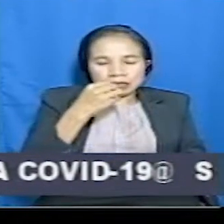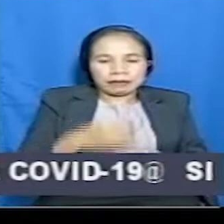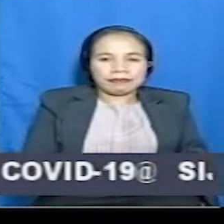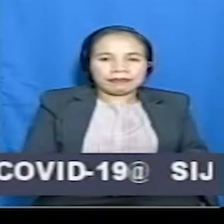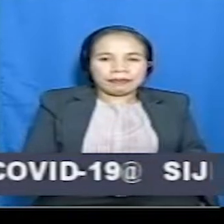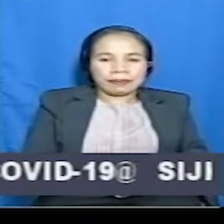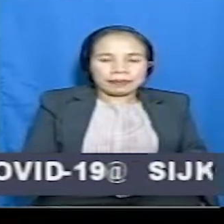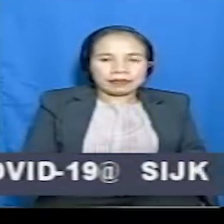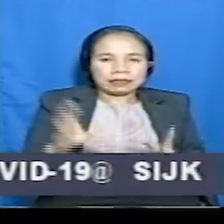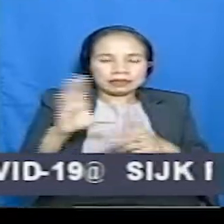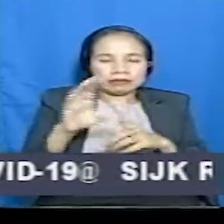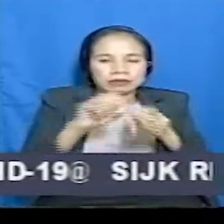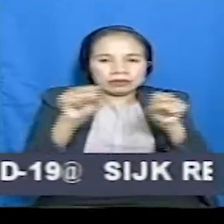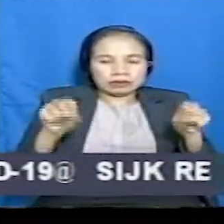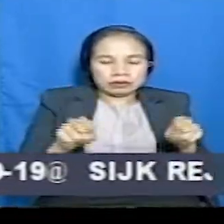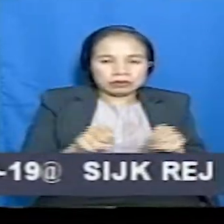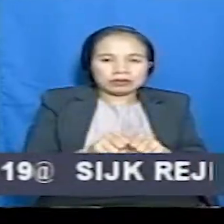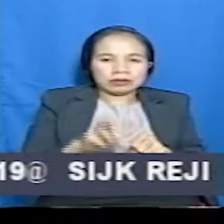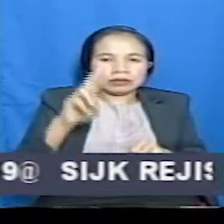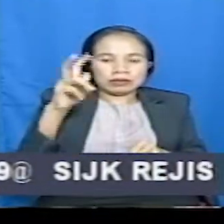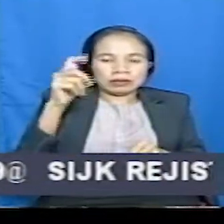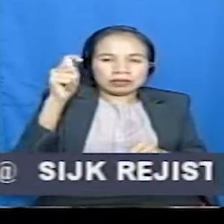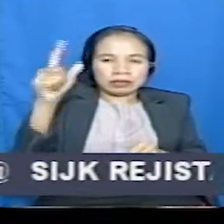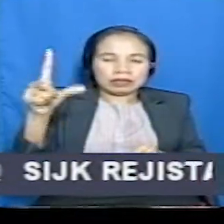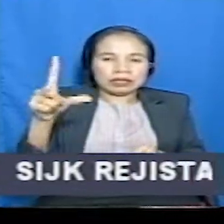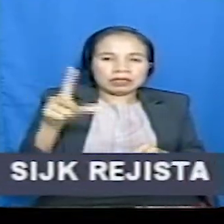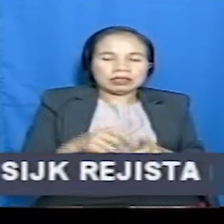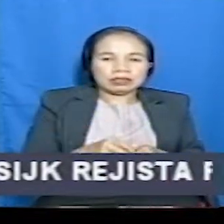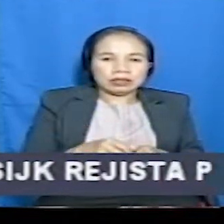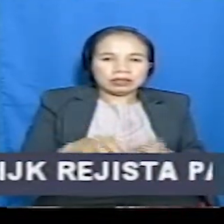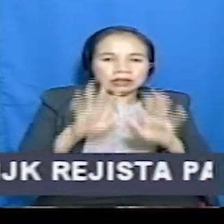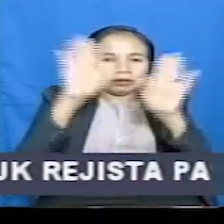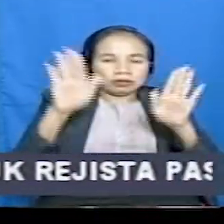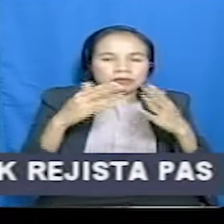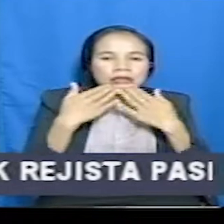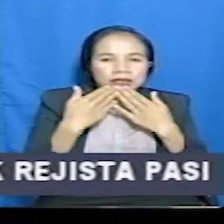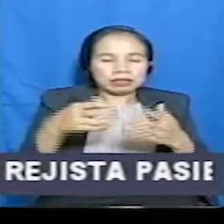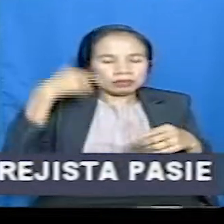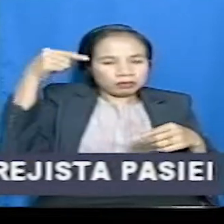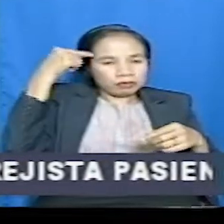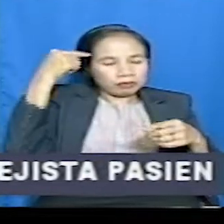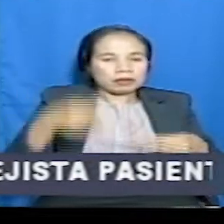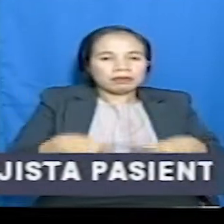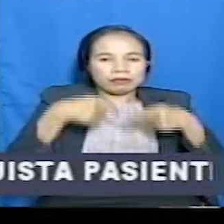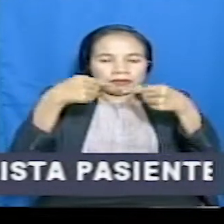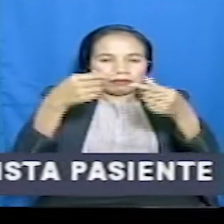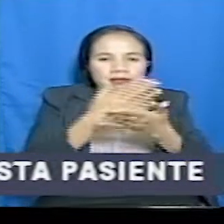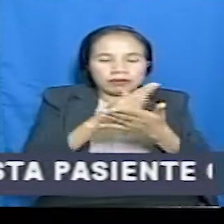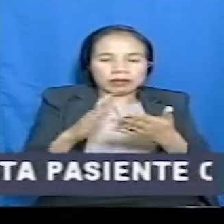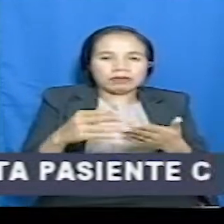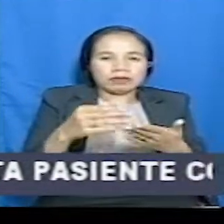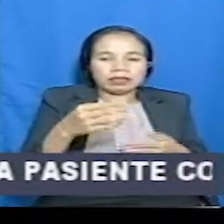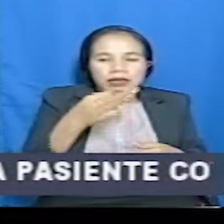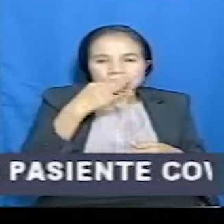Sep suku lahomea Cirilio Moleto Lopes bar tetelia sede suku, domingo fin de semana ne agradece governo ne be distribuiona produto Cesta